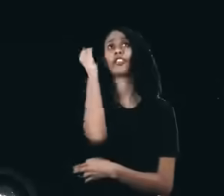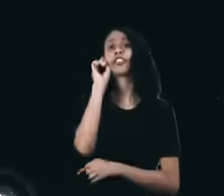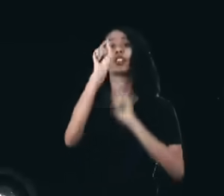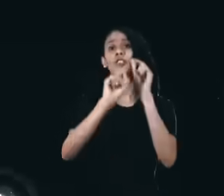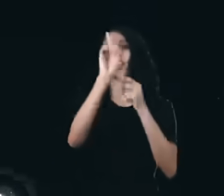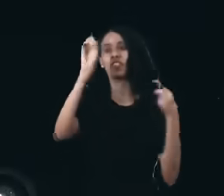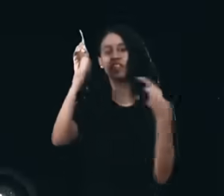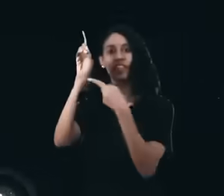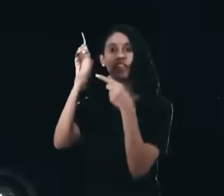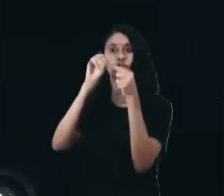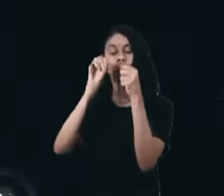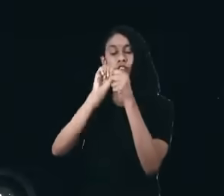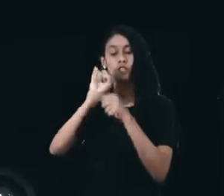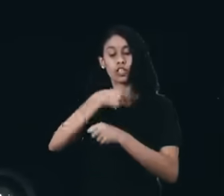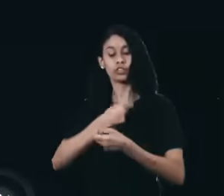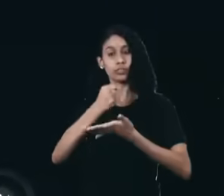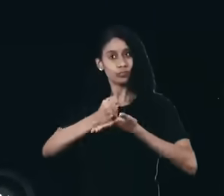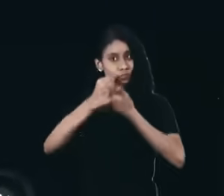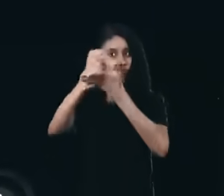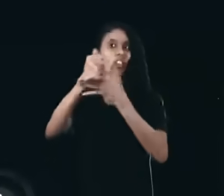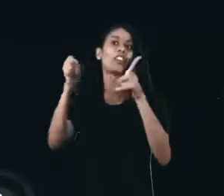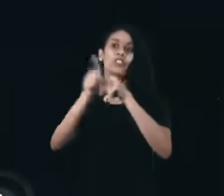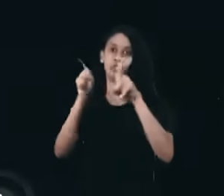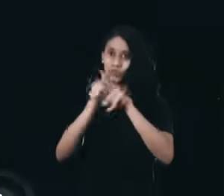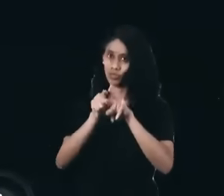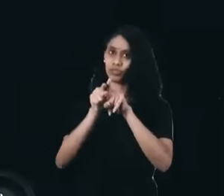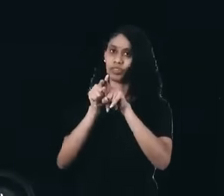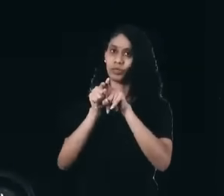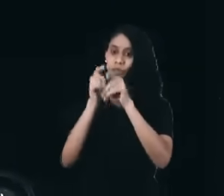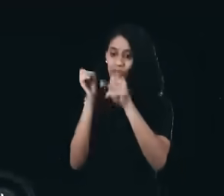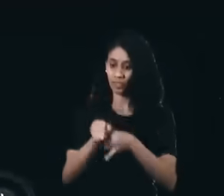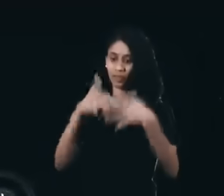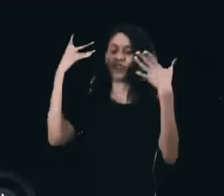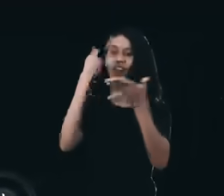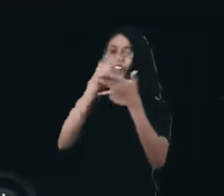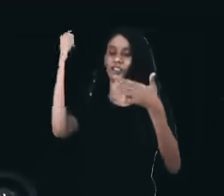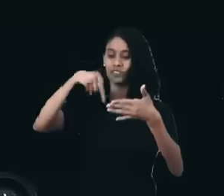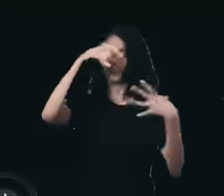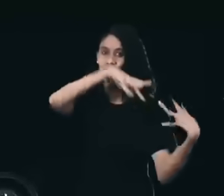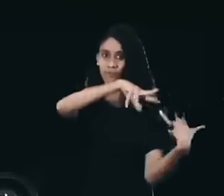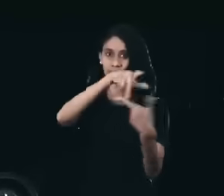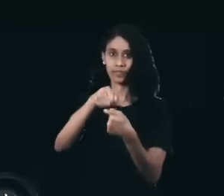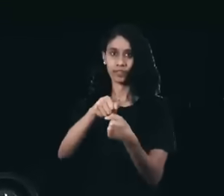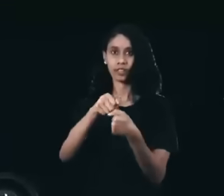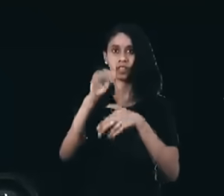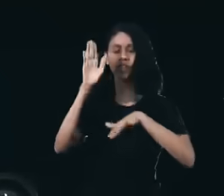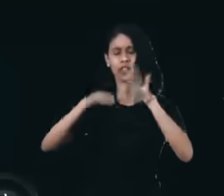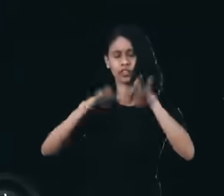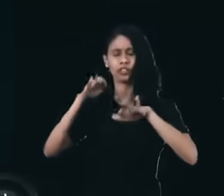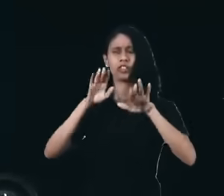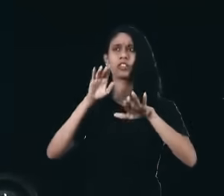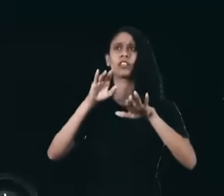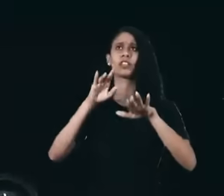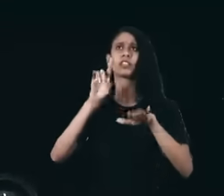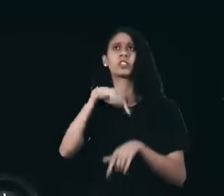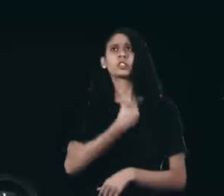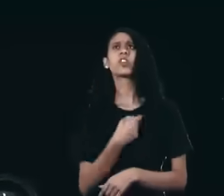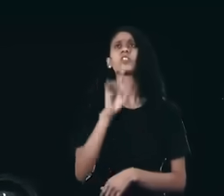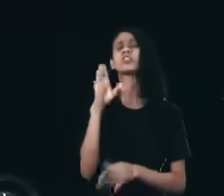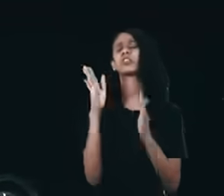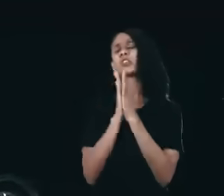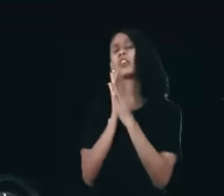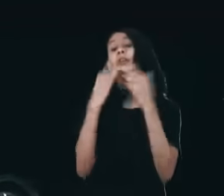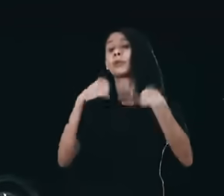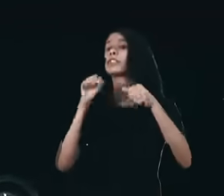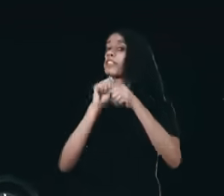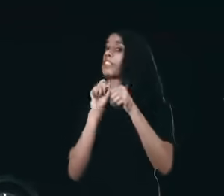nos colocou como colaboradores do sobrenatural dele aqui na Terra. Às vezes a gente está só orando quando a gente tem que orar e fazer alguma